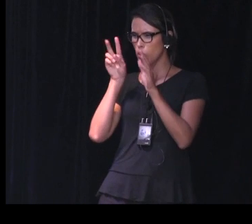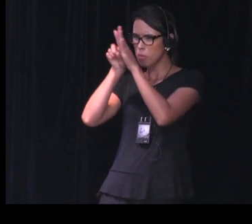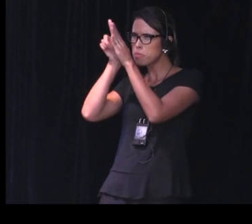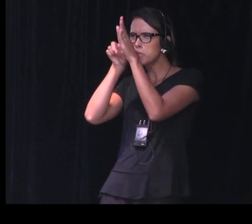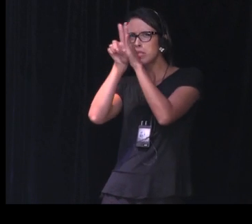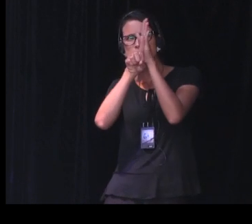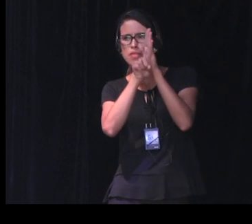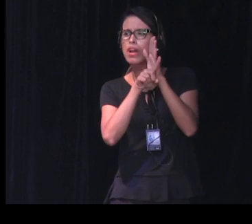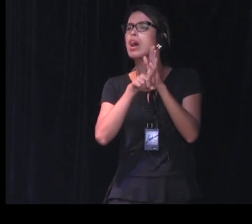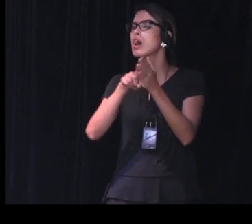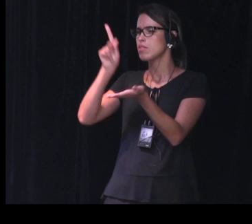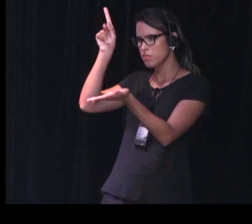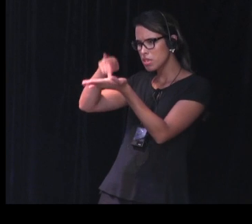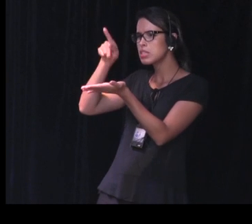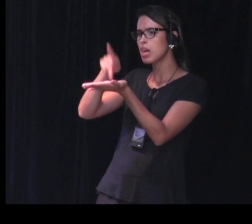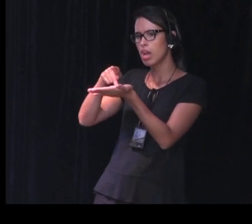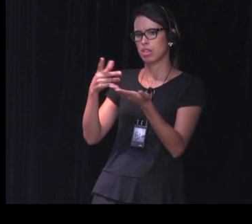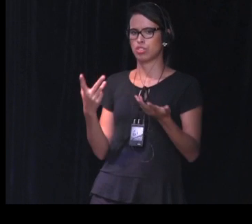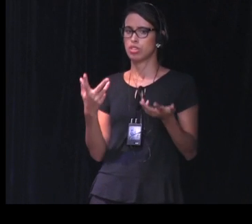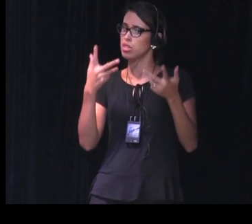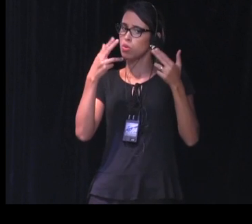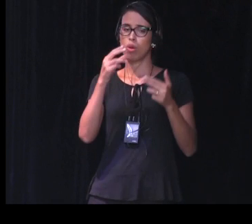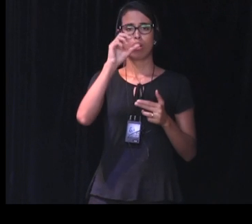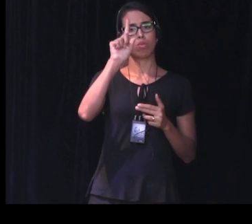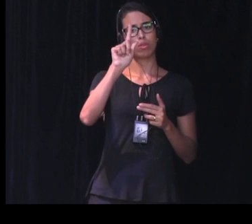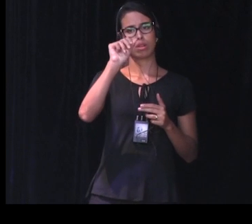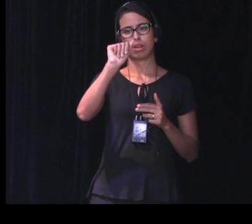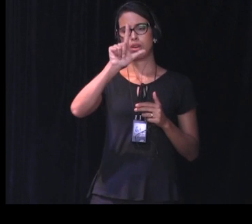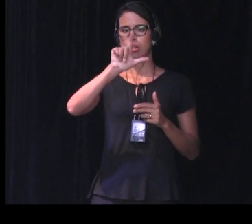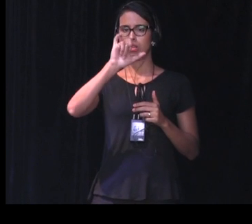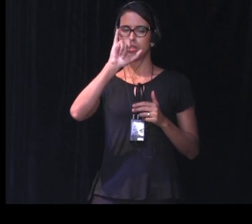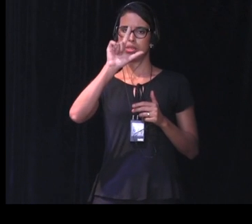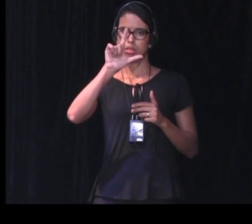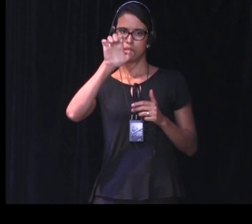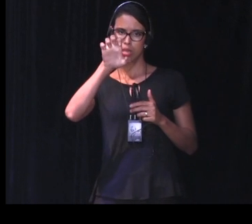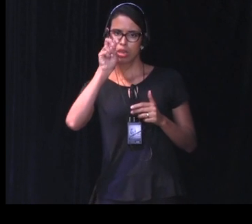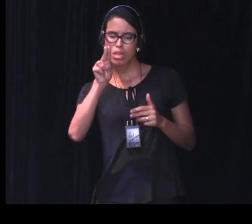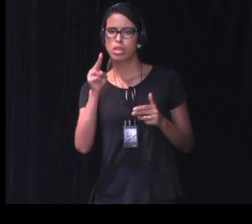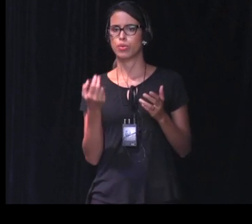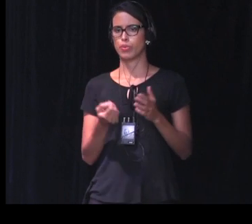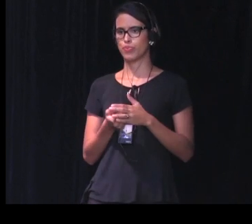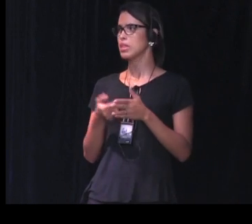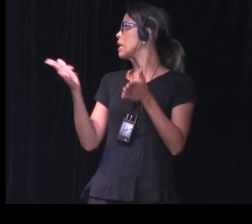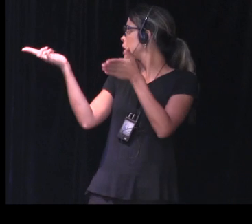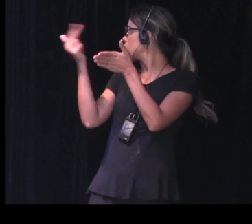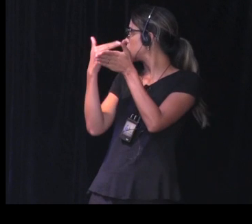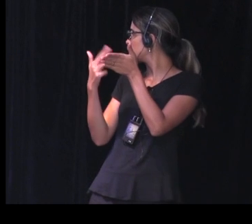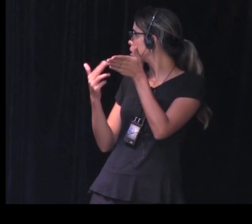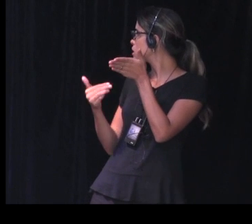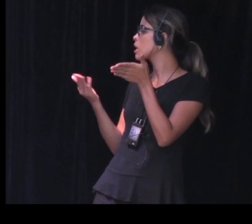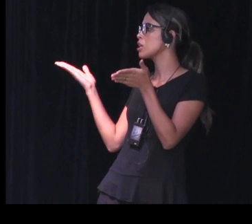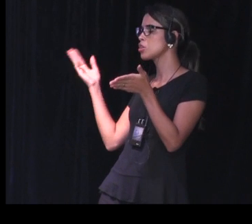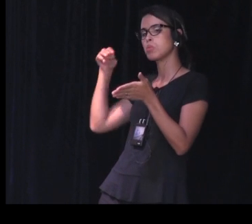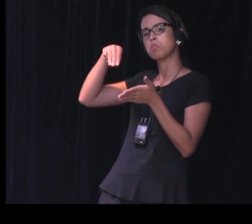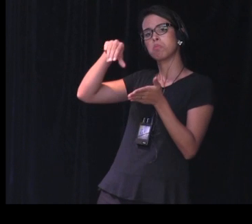observação da realidade, como Galileu quis no seu momento. E